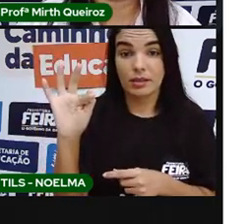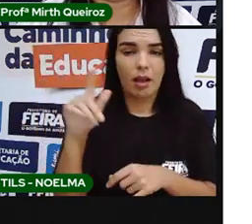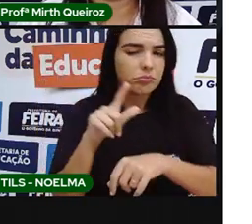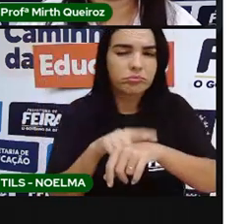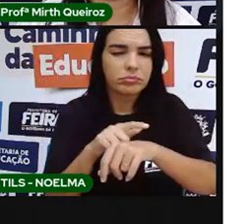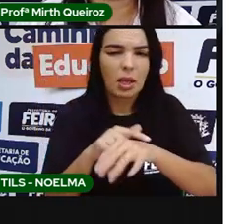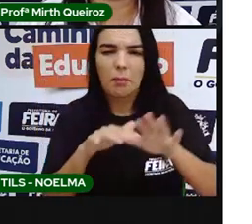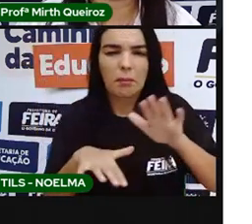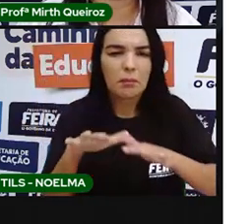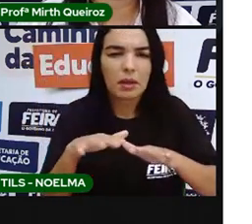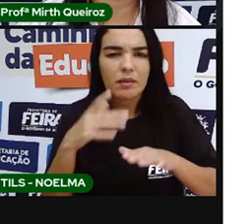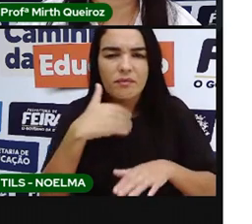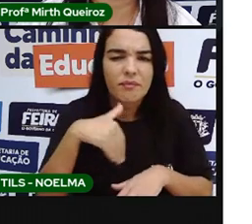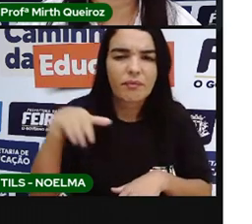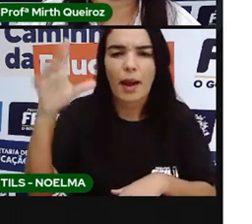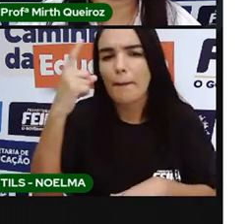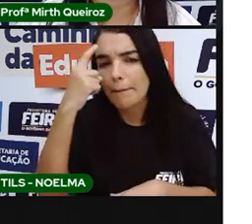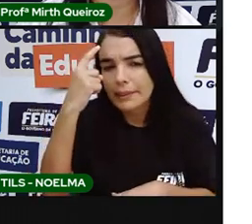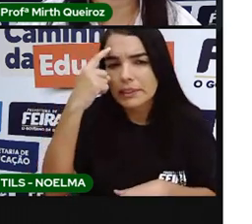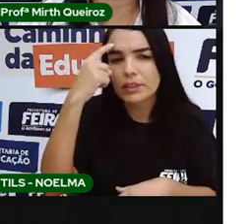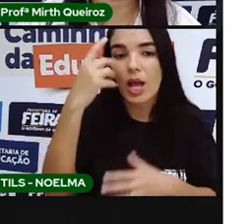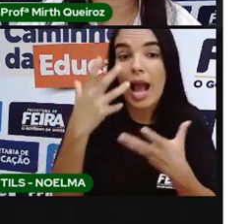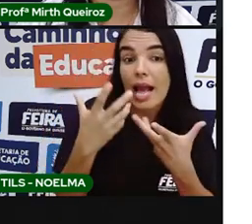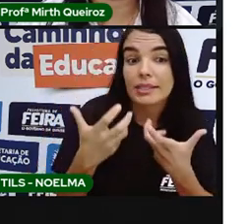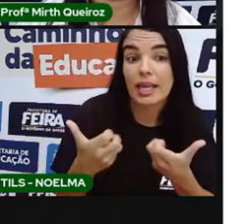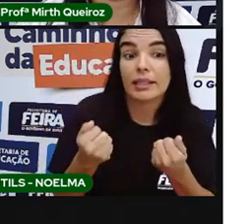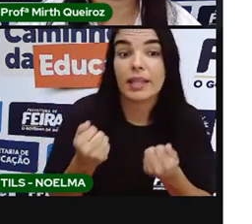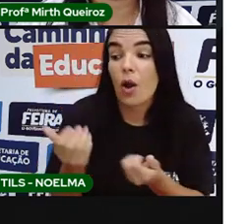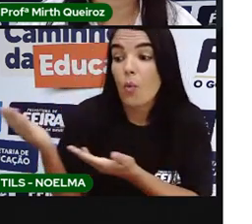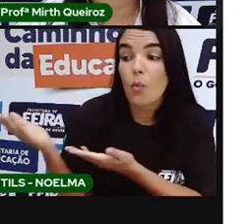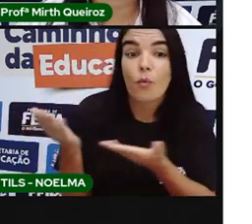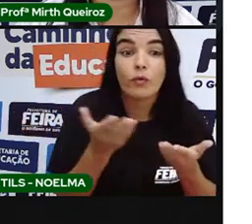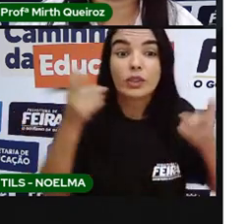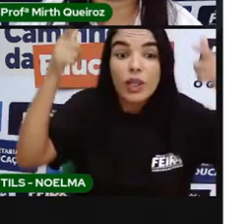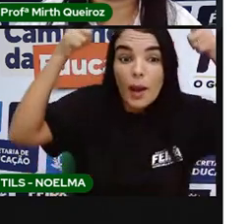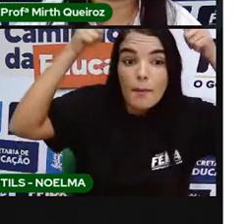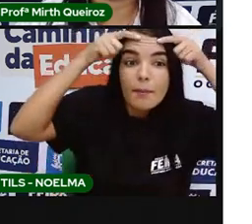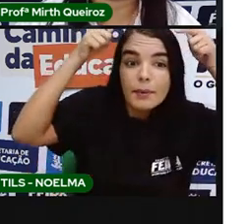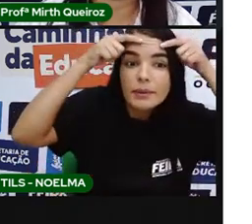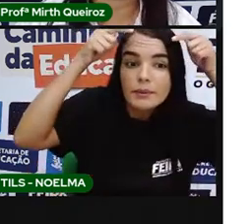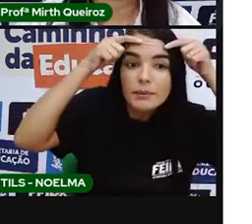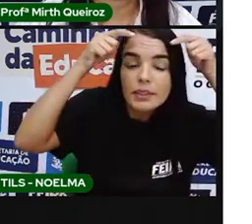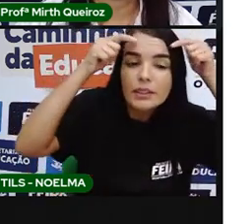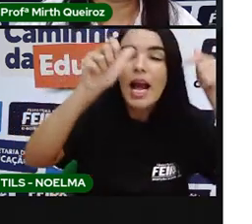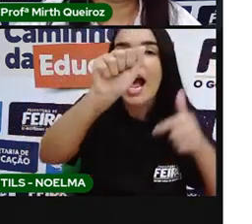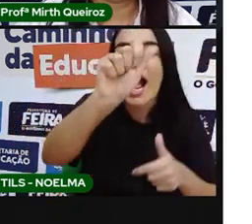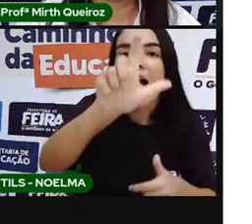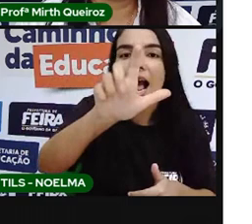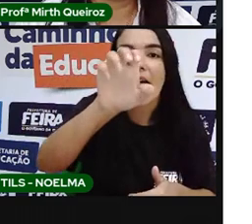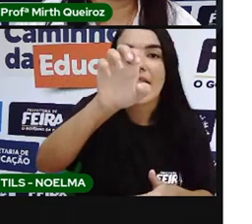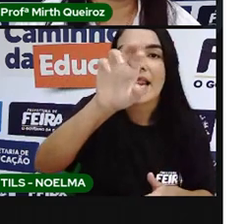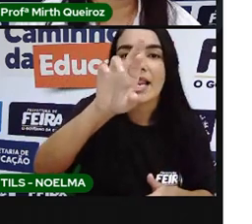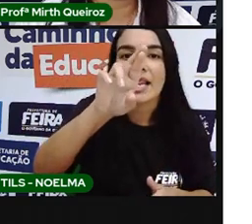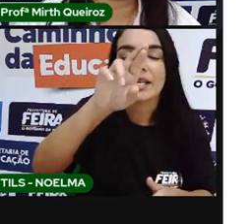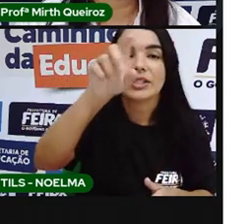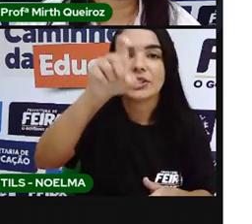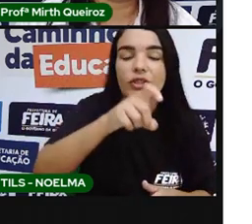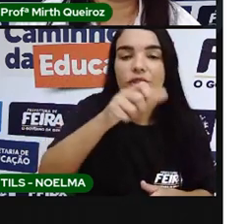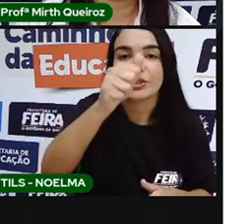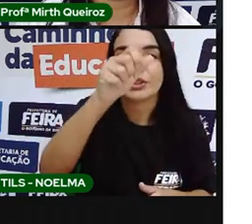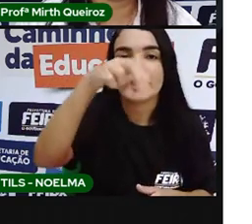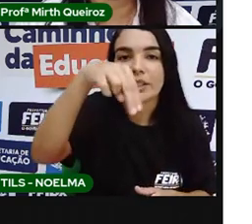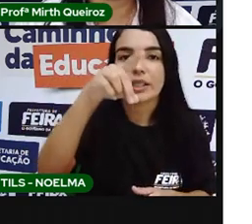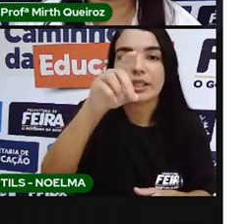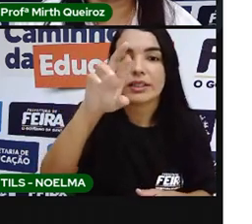tempo e pensou também em aceitar o convite nas emperador Alexandre primeiro na Rússia para